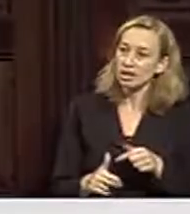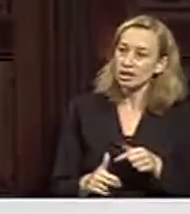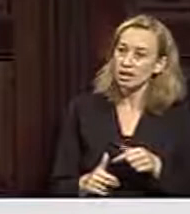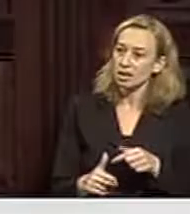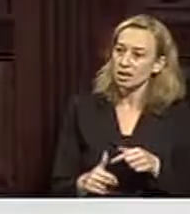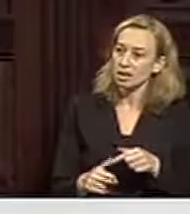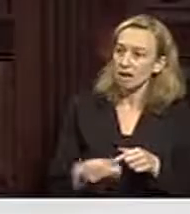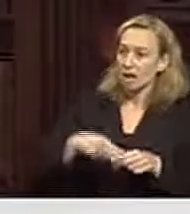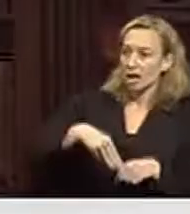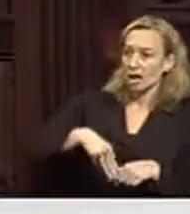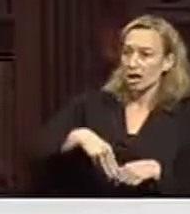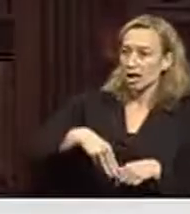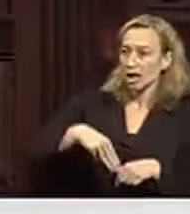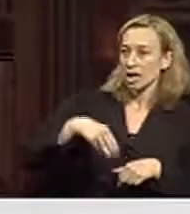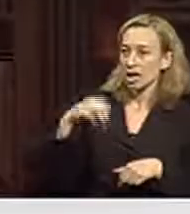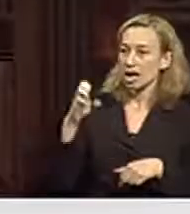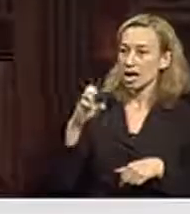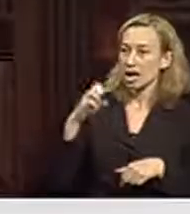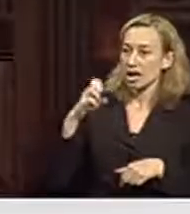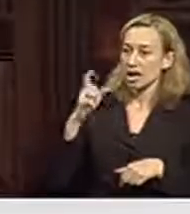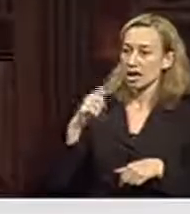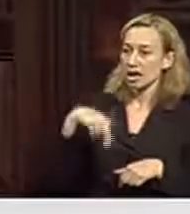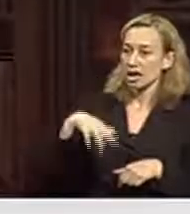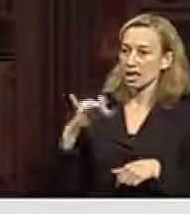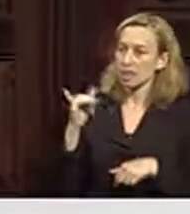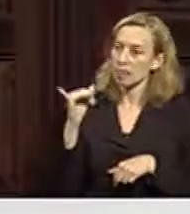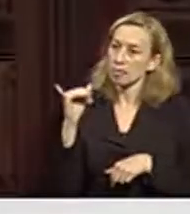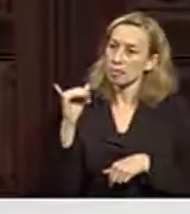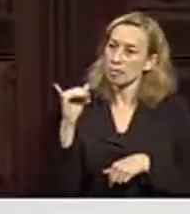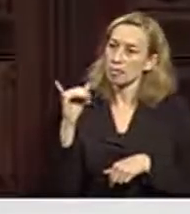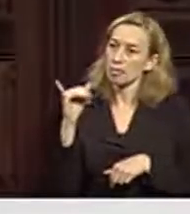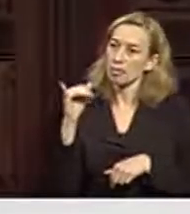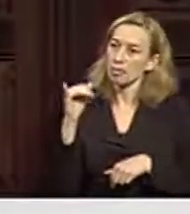e vou dar um exemplo. Existe um equipamento